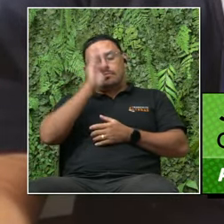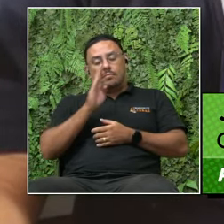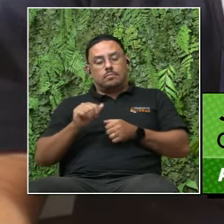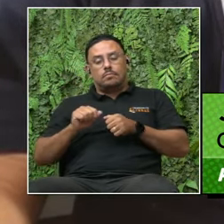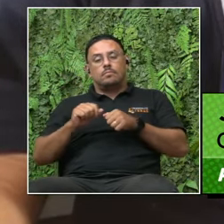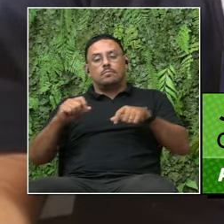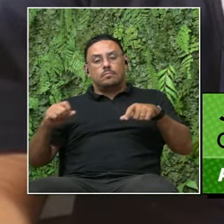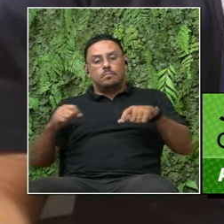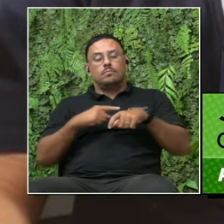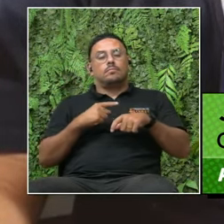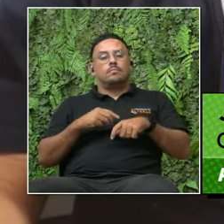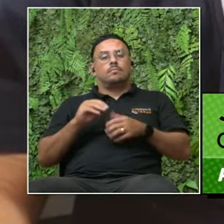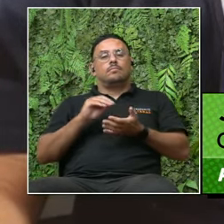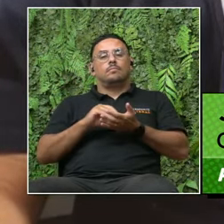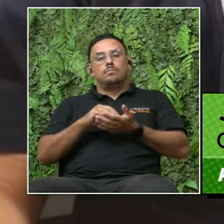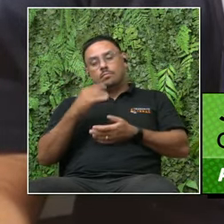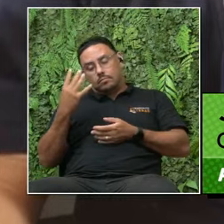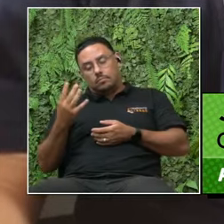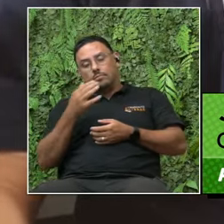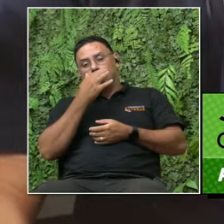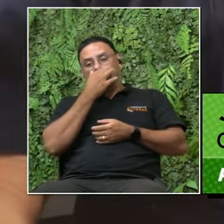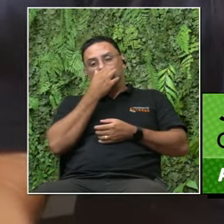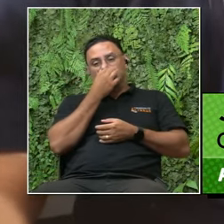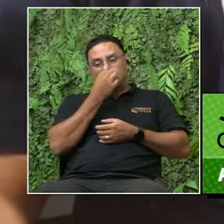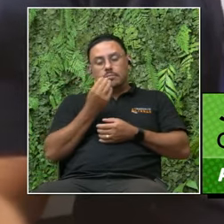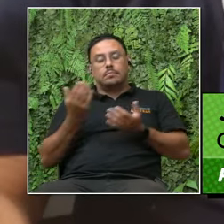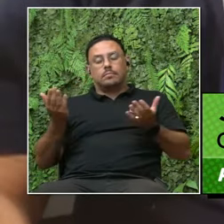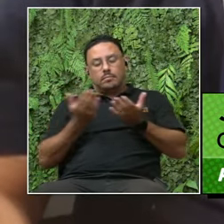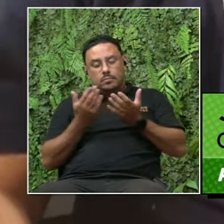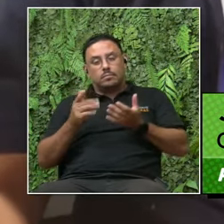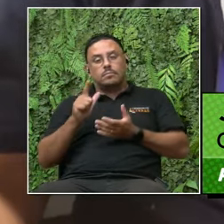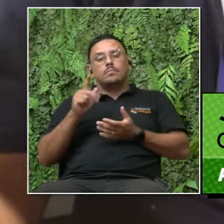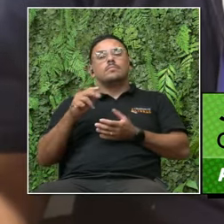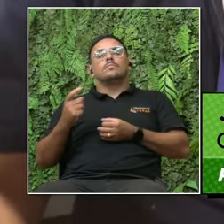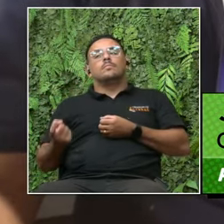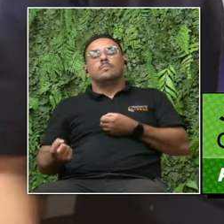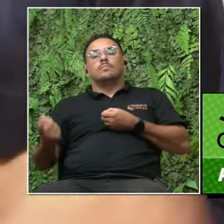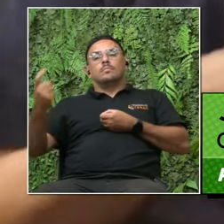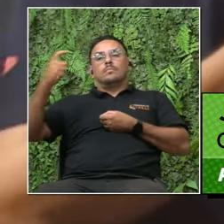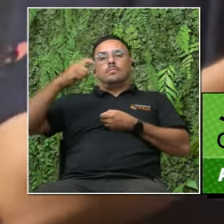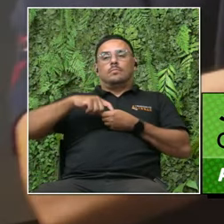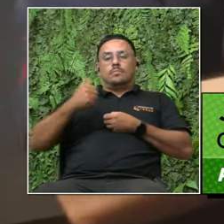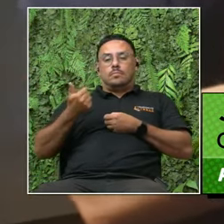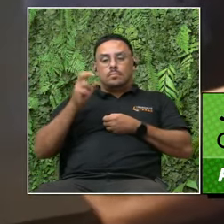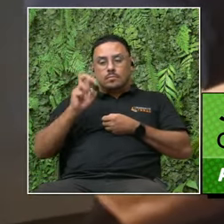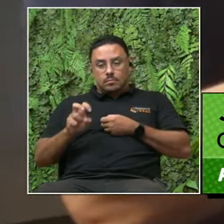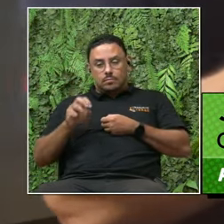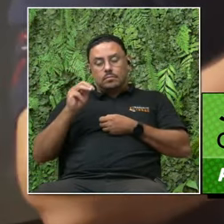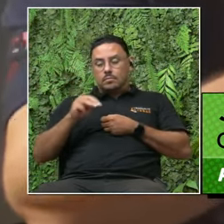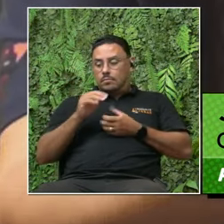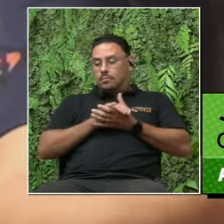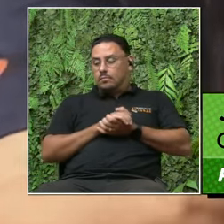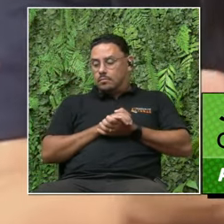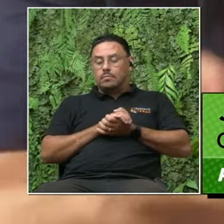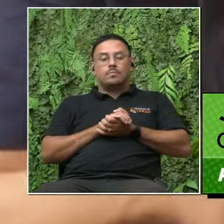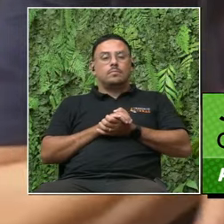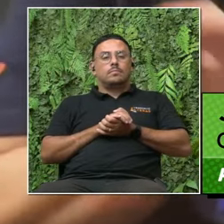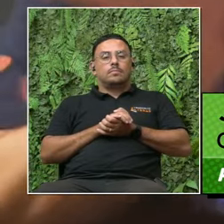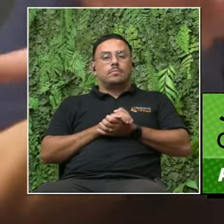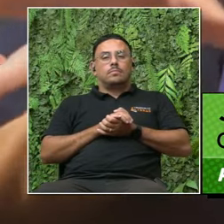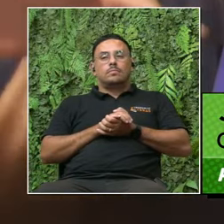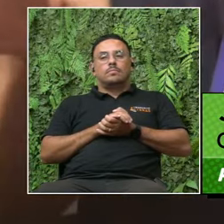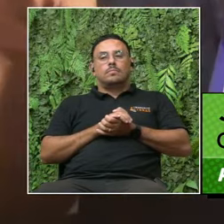gol e os caras empataram faltando quatro porque L camão fez hoje aqui é recar time aos 15 sim mas é eu ia chegar nesse ponto